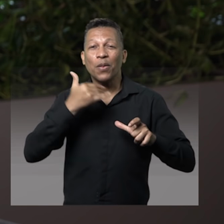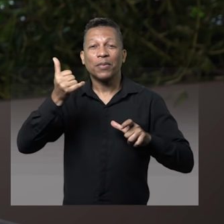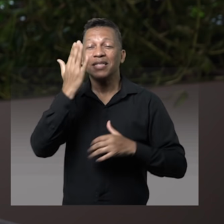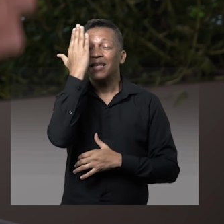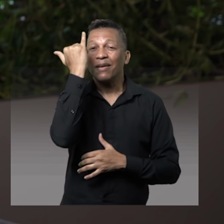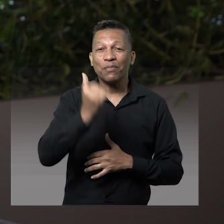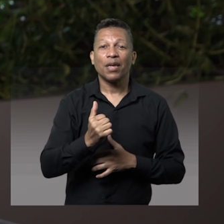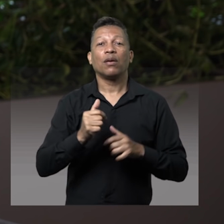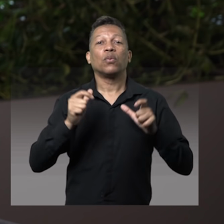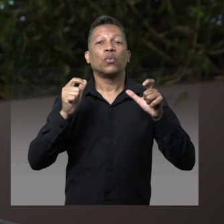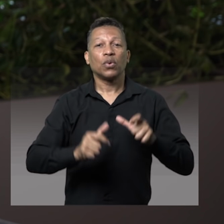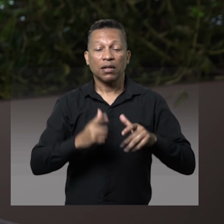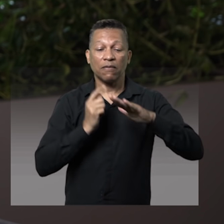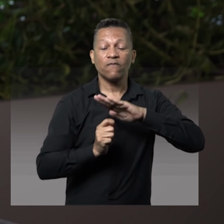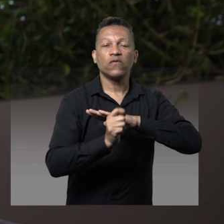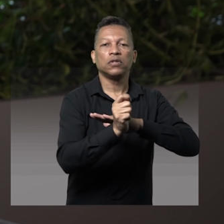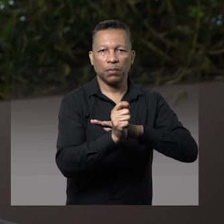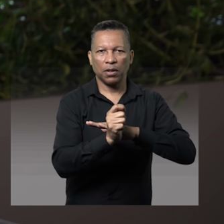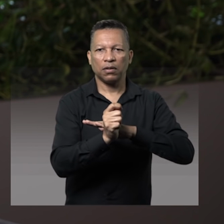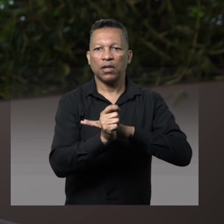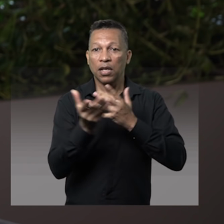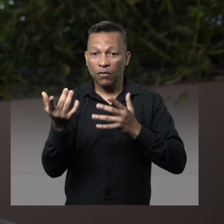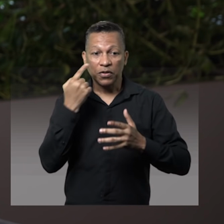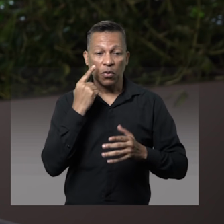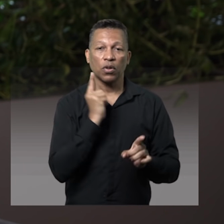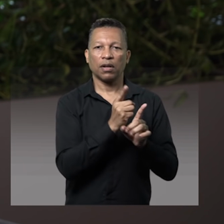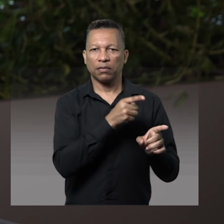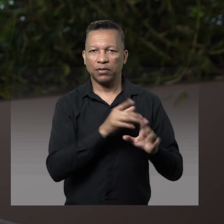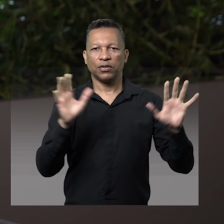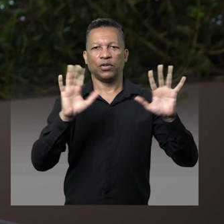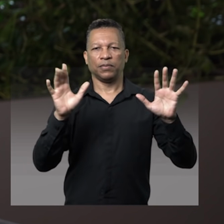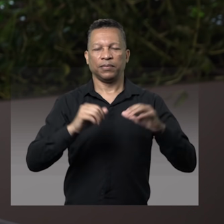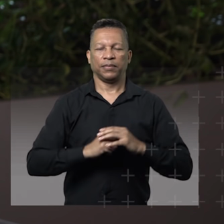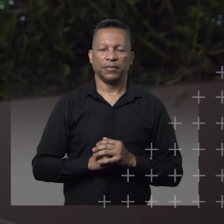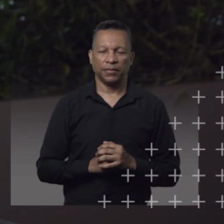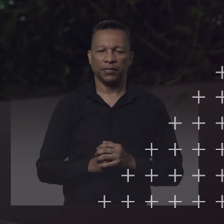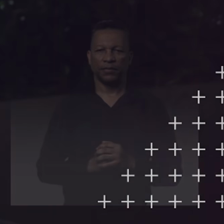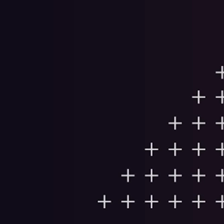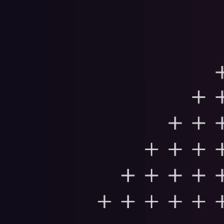para saber tudo sobre fundos de investimento. Esperamos vocês lá. Tchau, tchau.